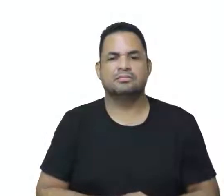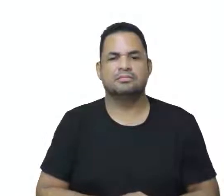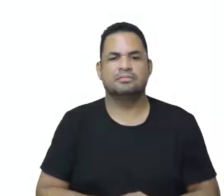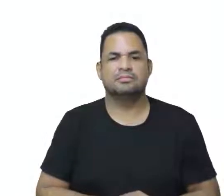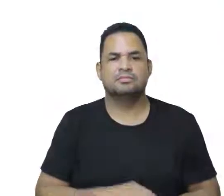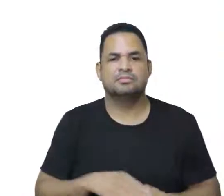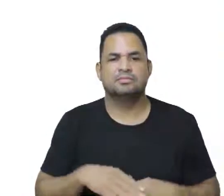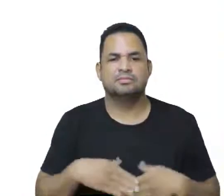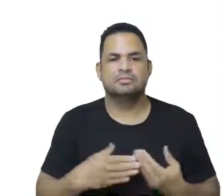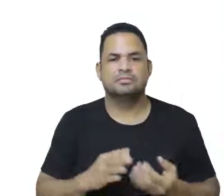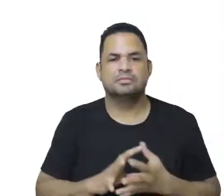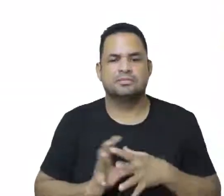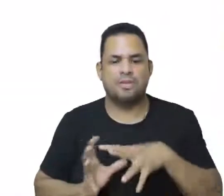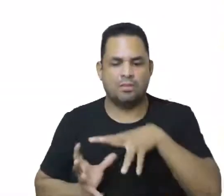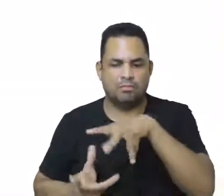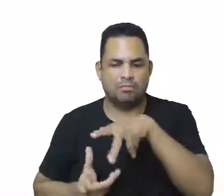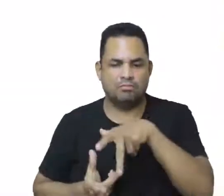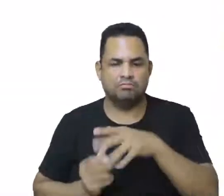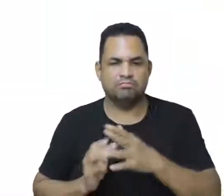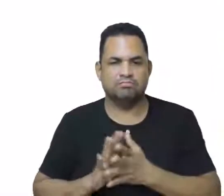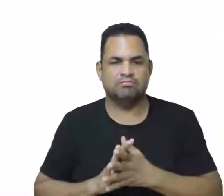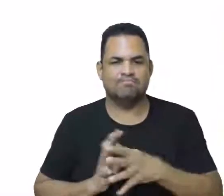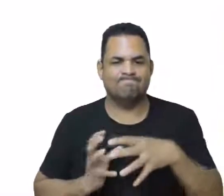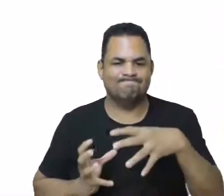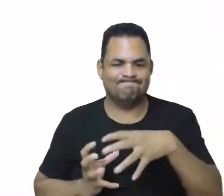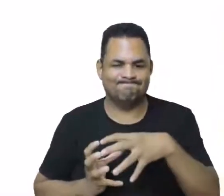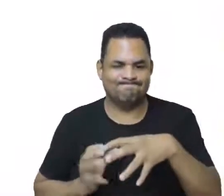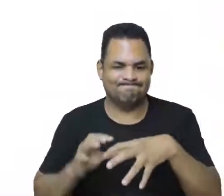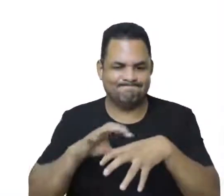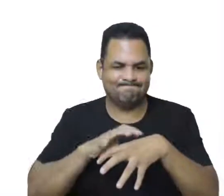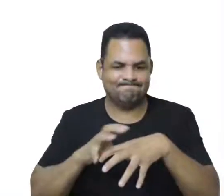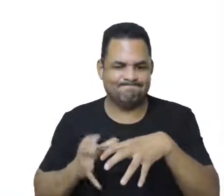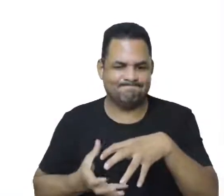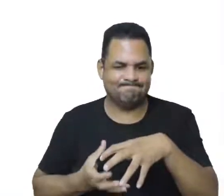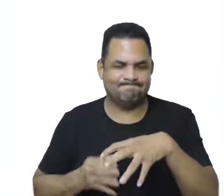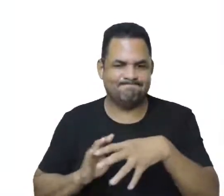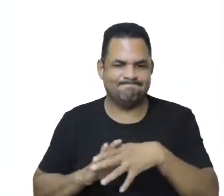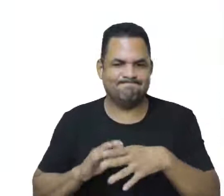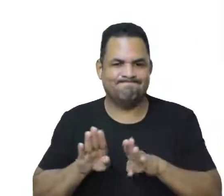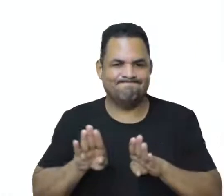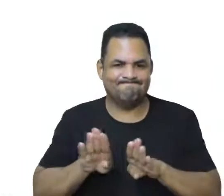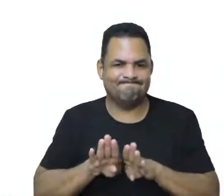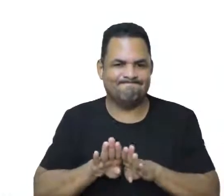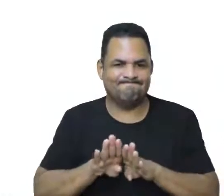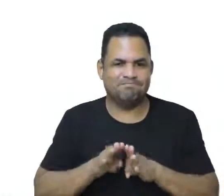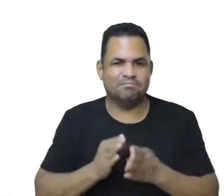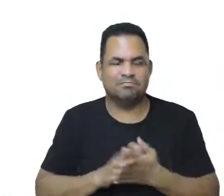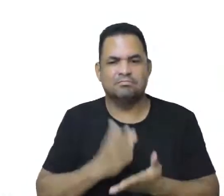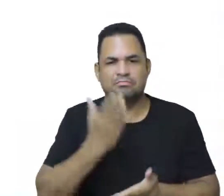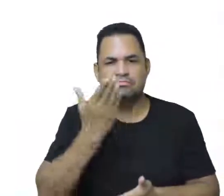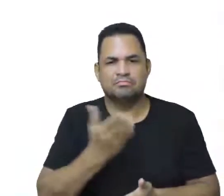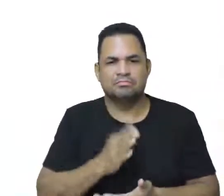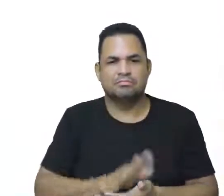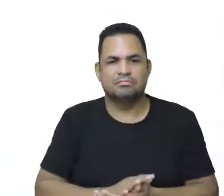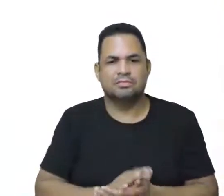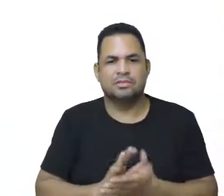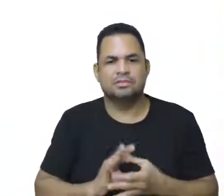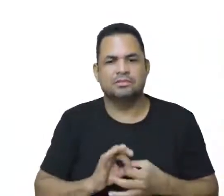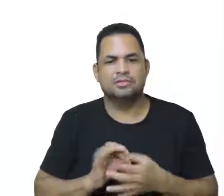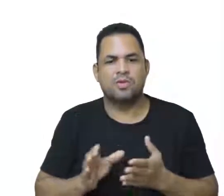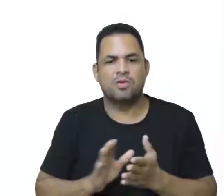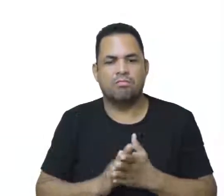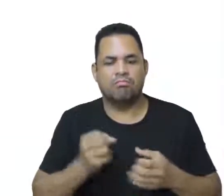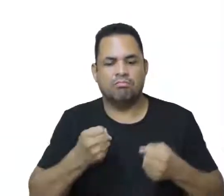É como se a Terra estivesse trancada dentro de uma casa. Vou dar um outro exemplo que você conhece muito bem. Você deixa seu carro